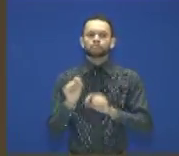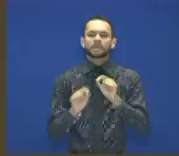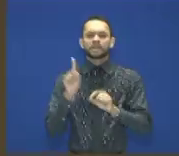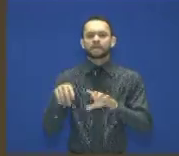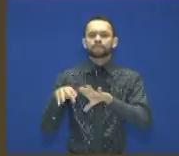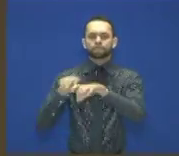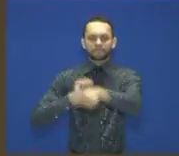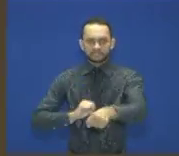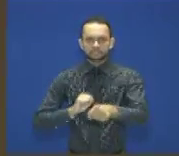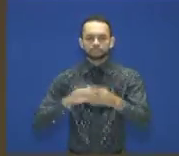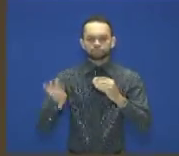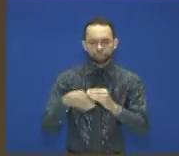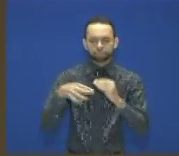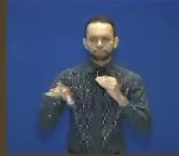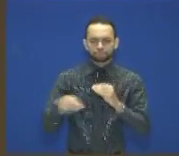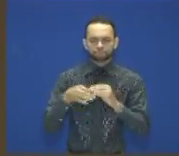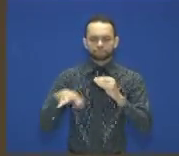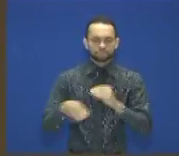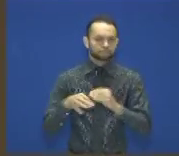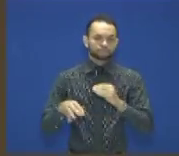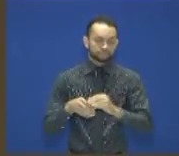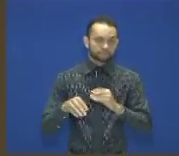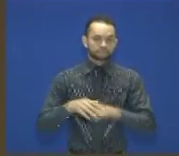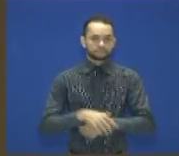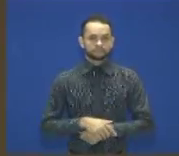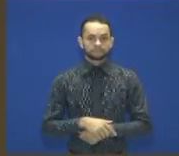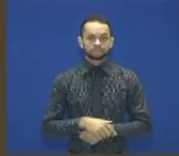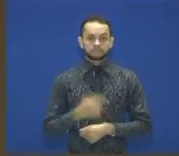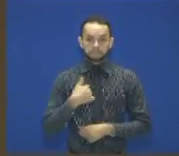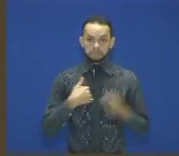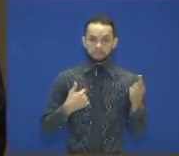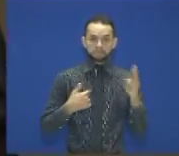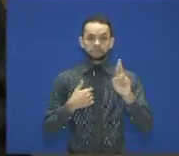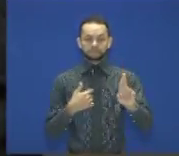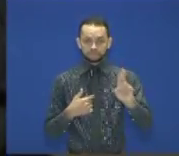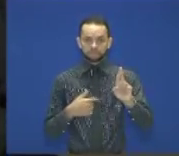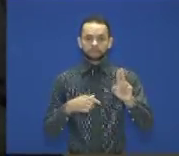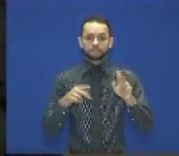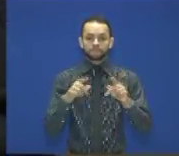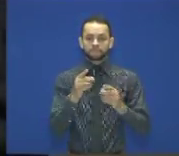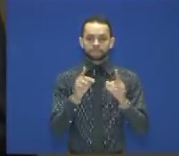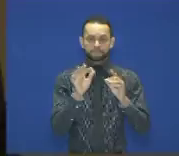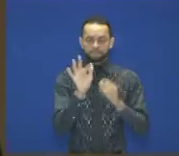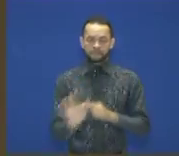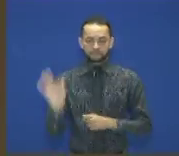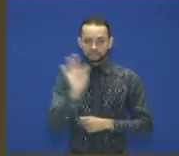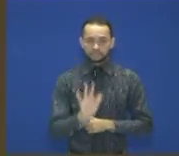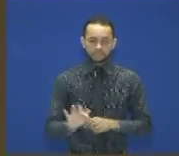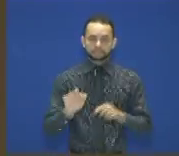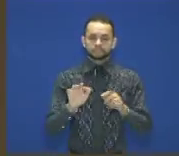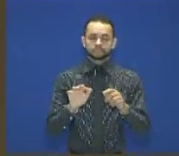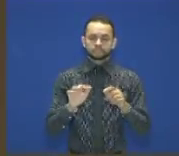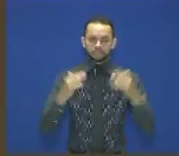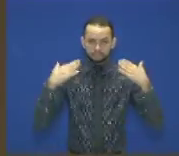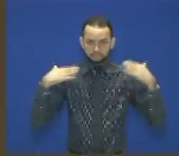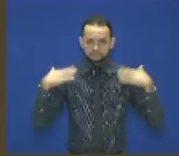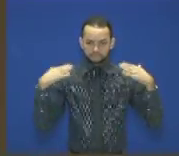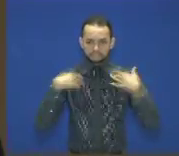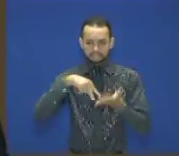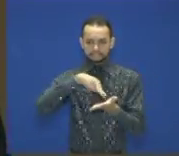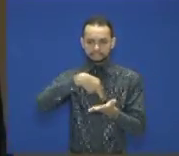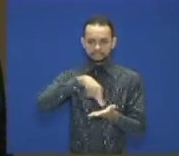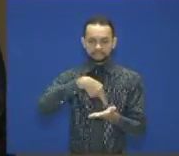um de vocês. Em nome da Faculdade de Educação Física e Dança e da UFG, eu quero parabenizá-los